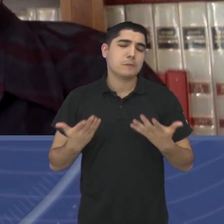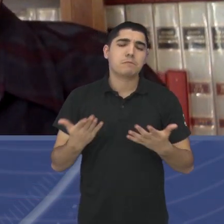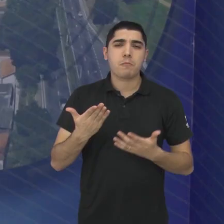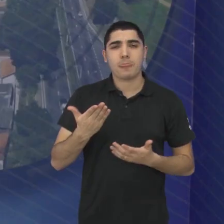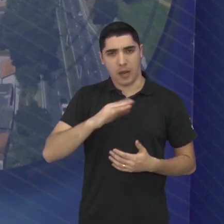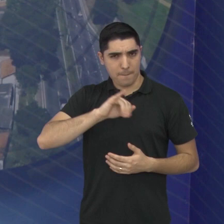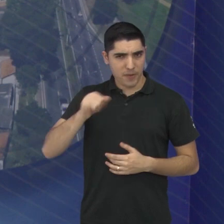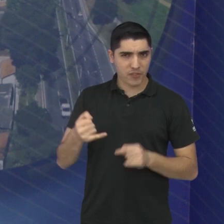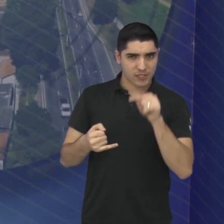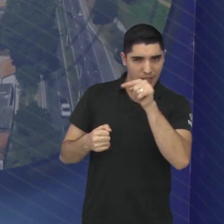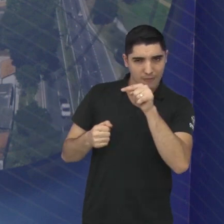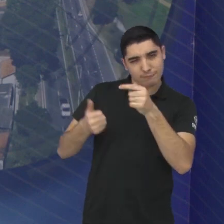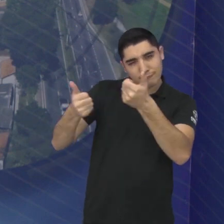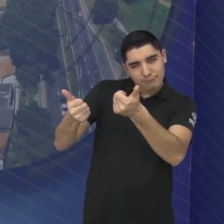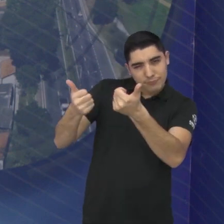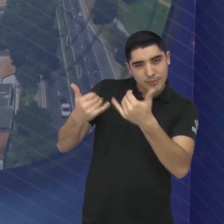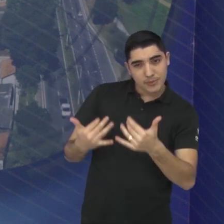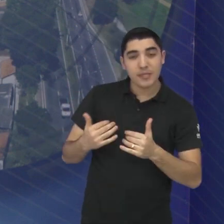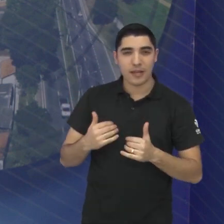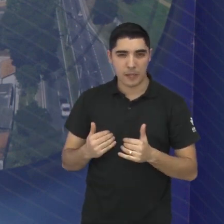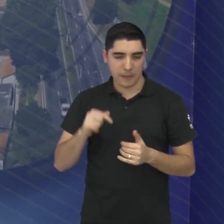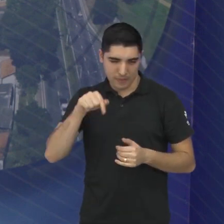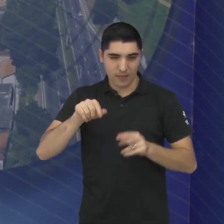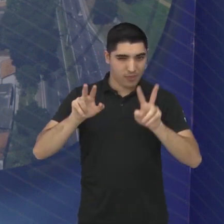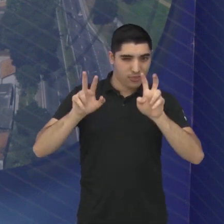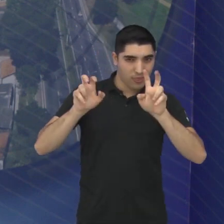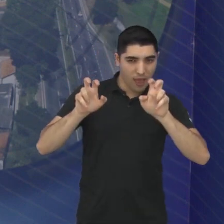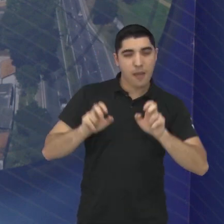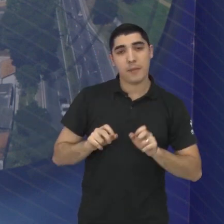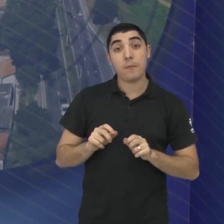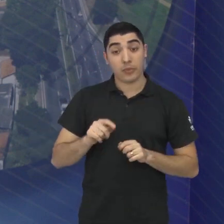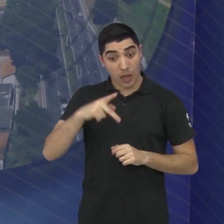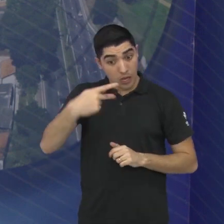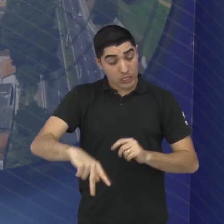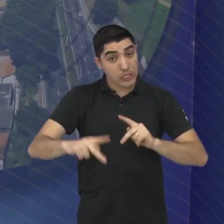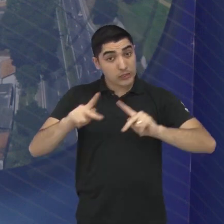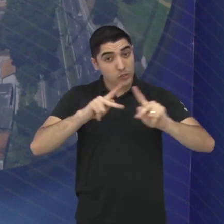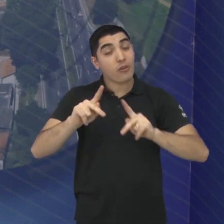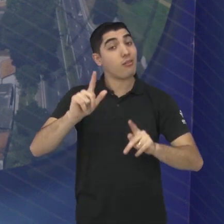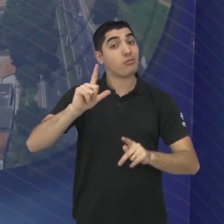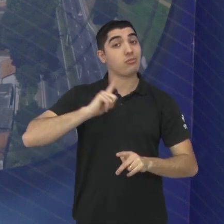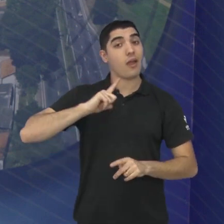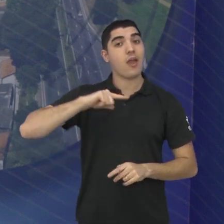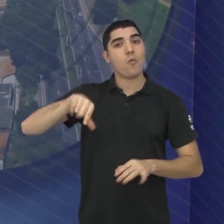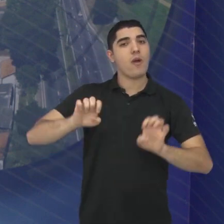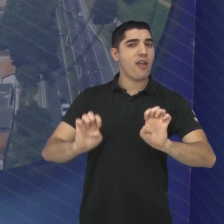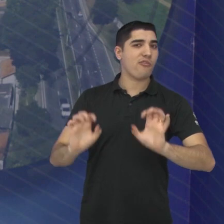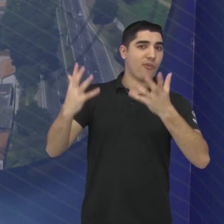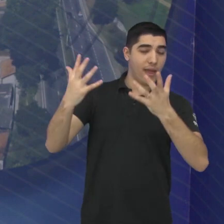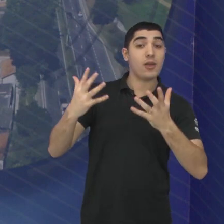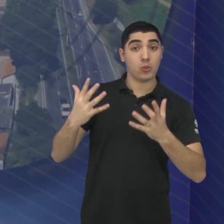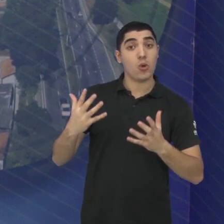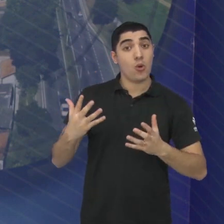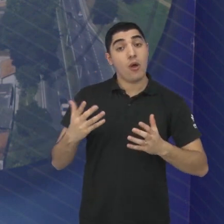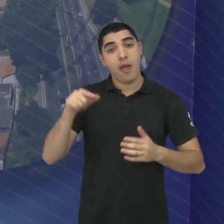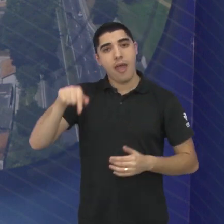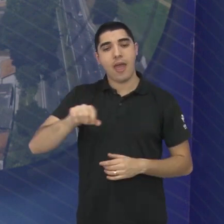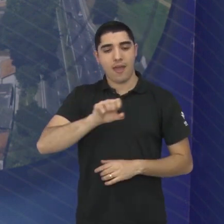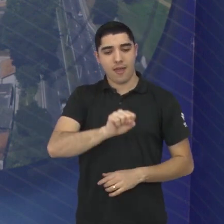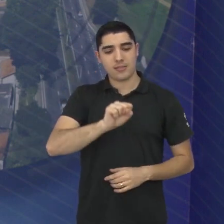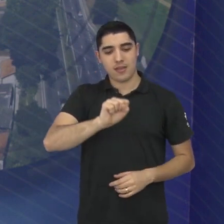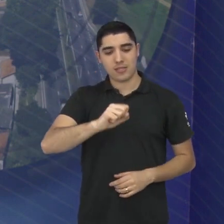Tá certo, então, professor. Bom, aproveitando esse gancho, essa pegada, que a gente está falando desse assunto, São José dos Campos